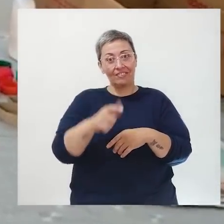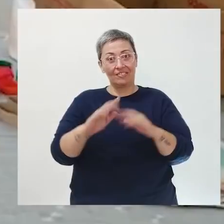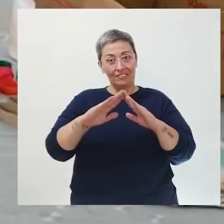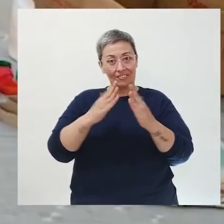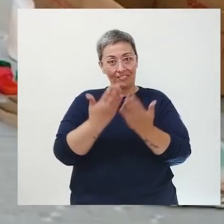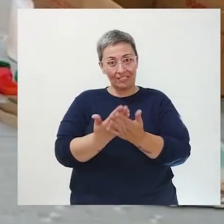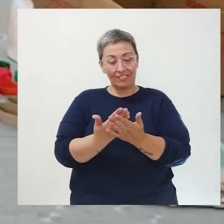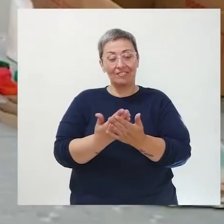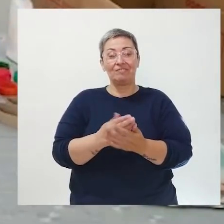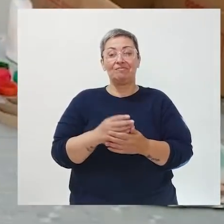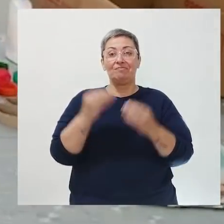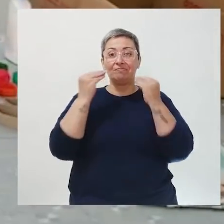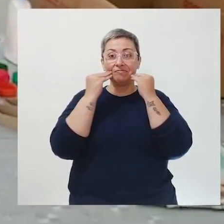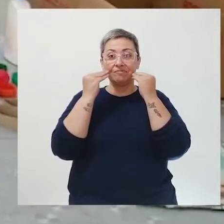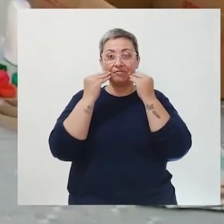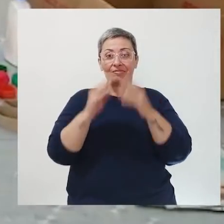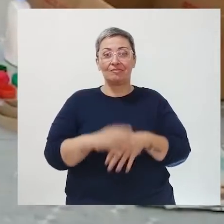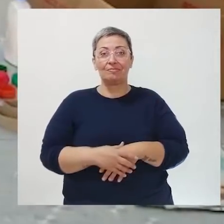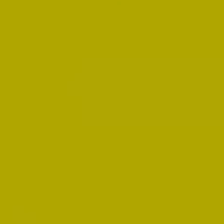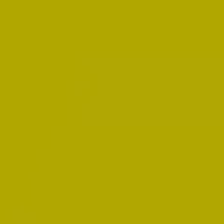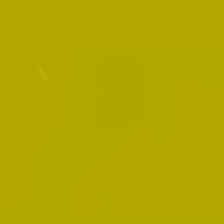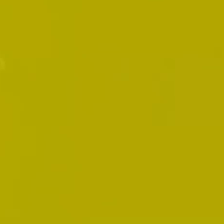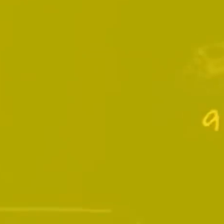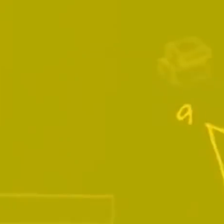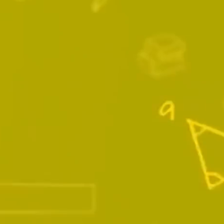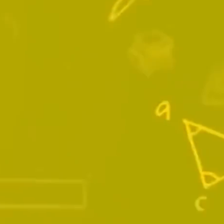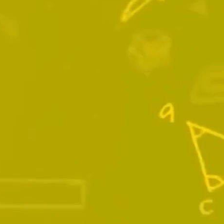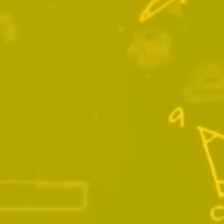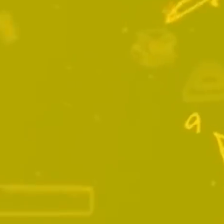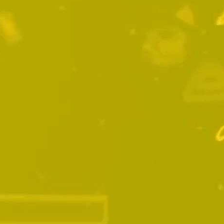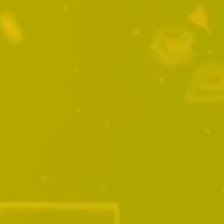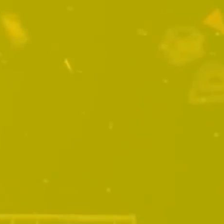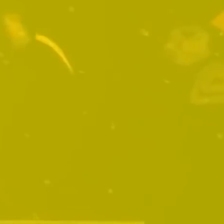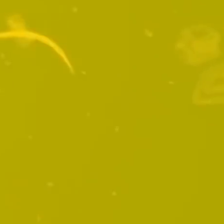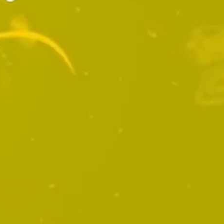nos veremos na escola. Beijos!